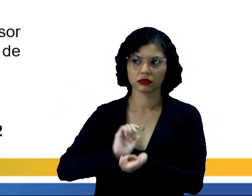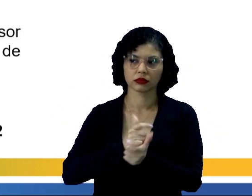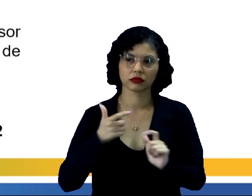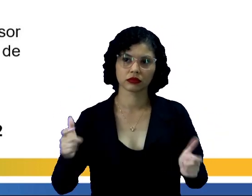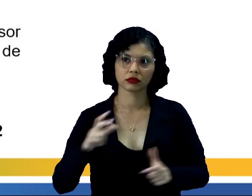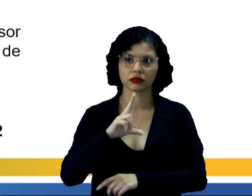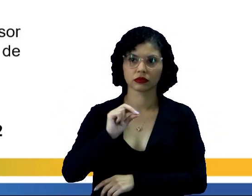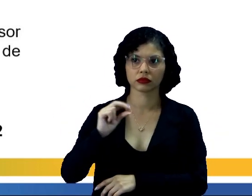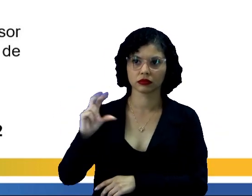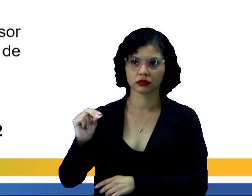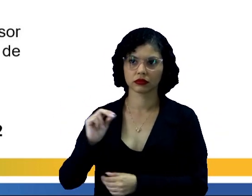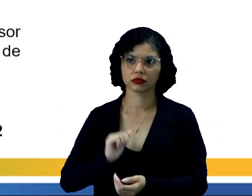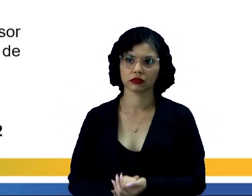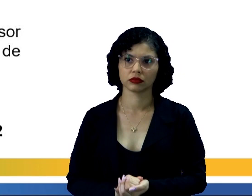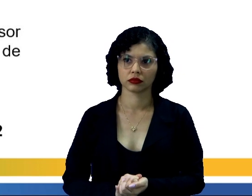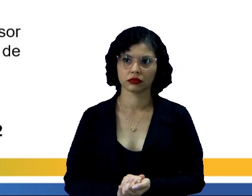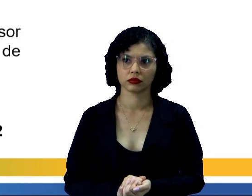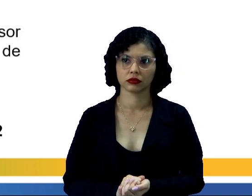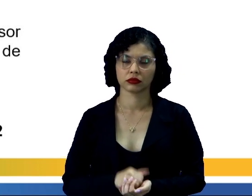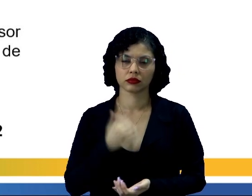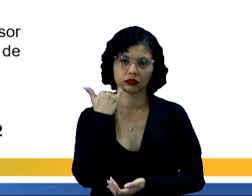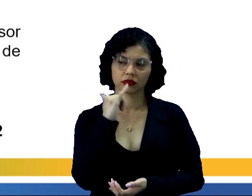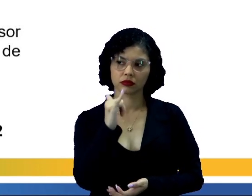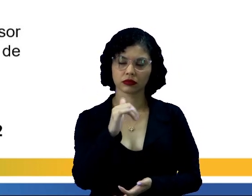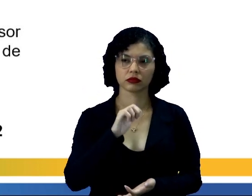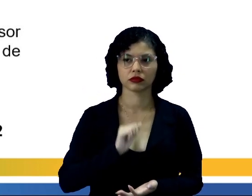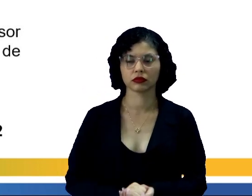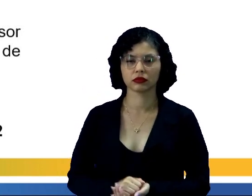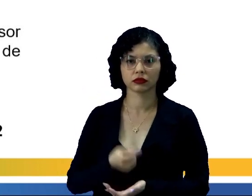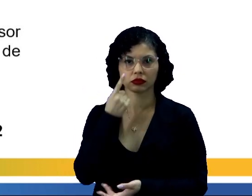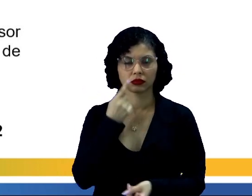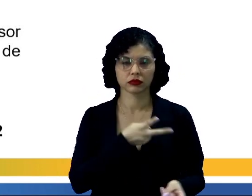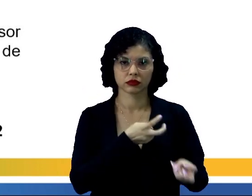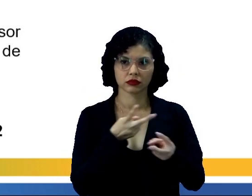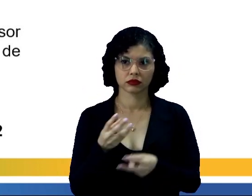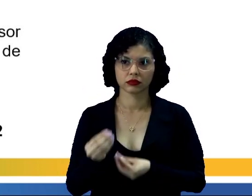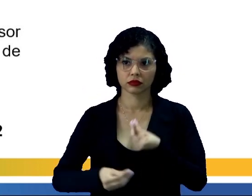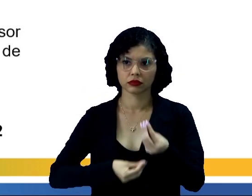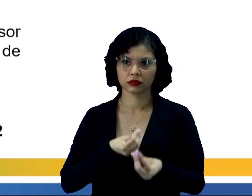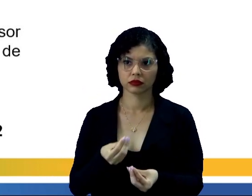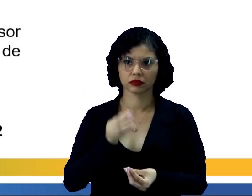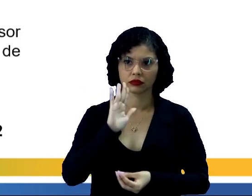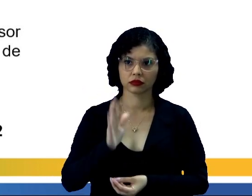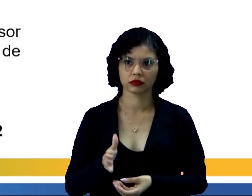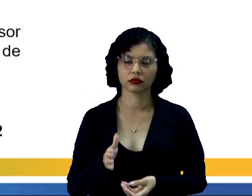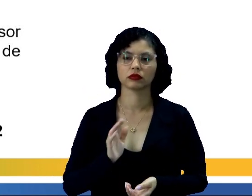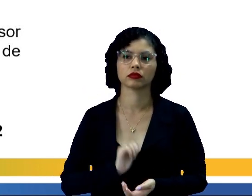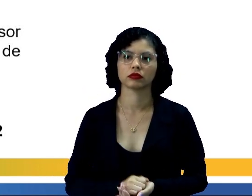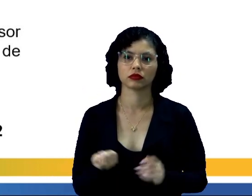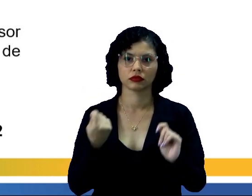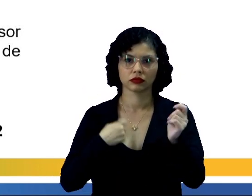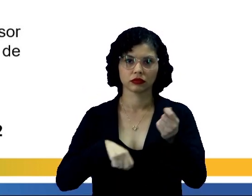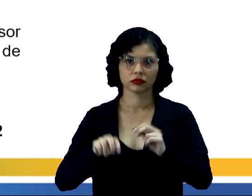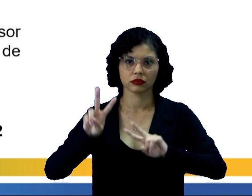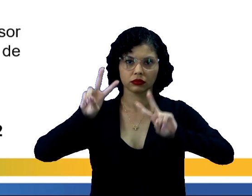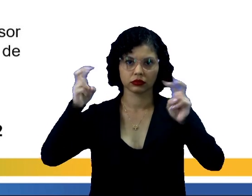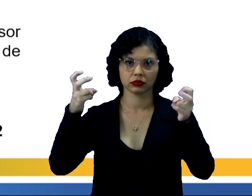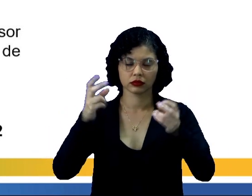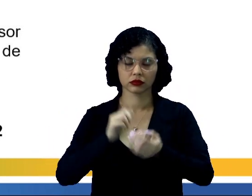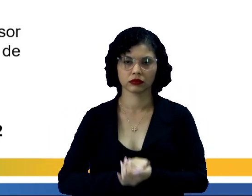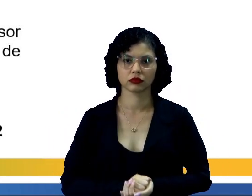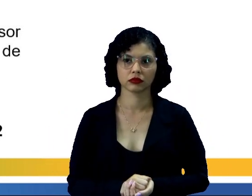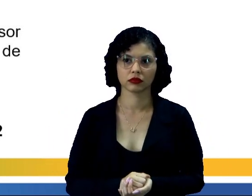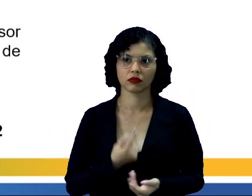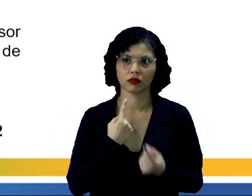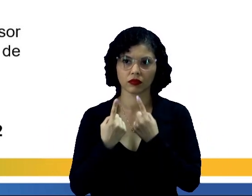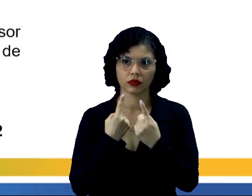500 bilhões com impacto nas contas de energia. Então, observem como foi colocado já o título nesse